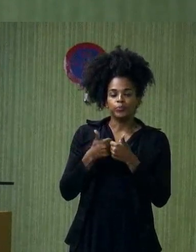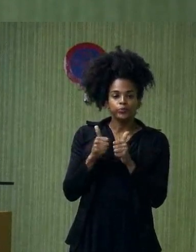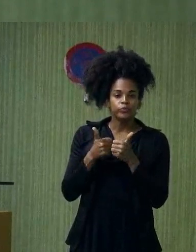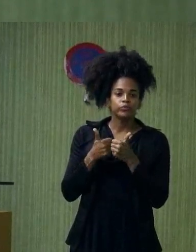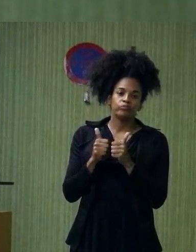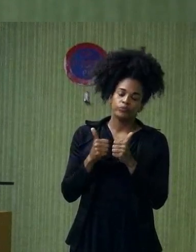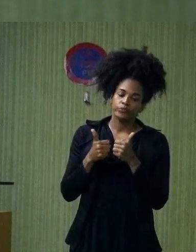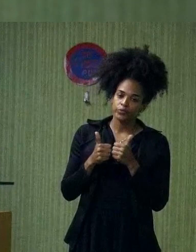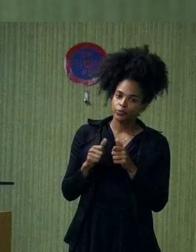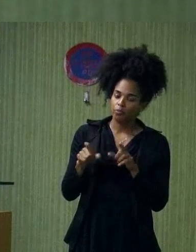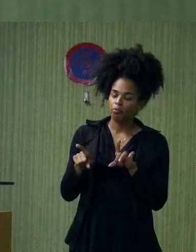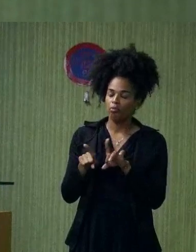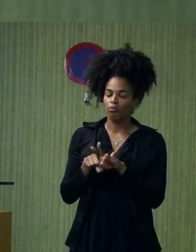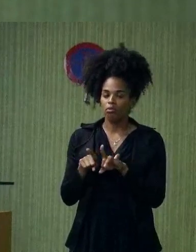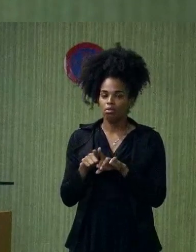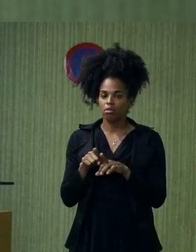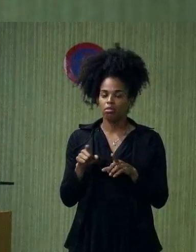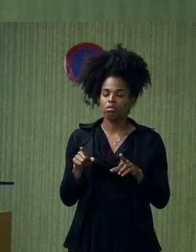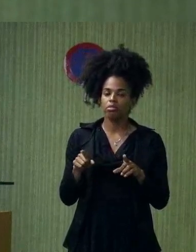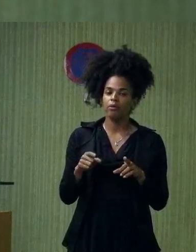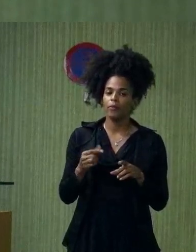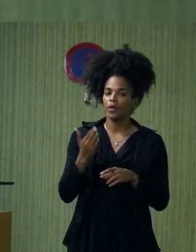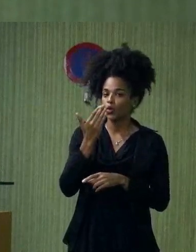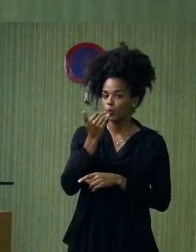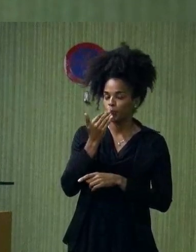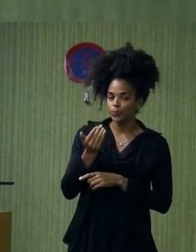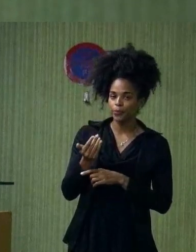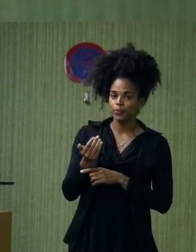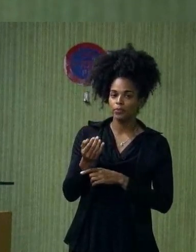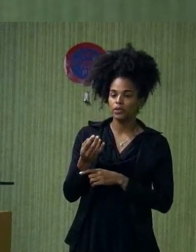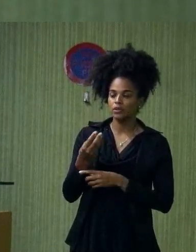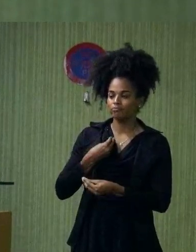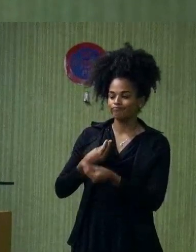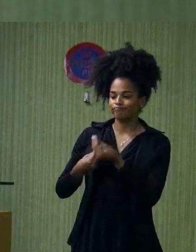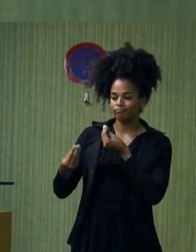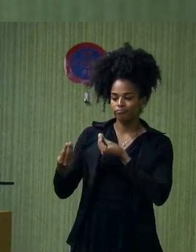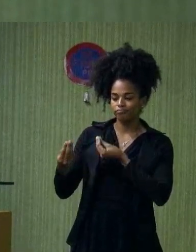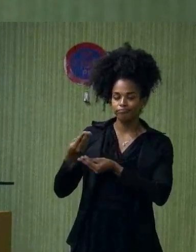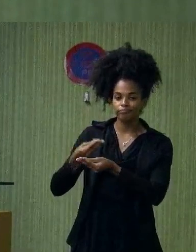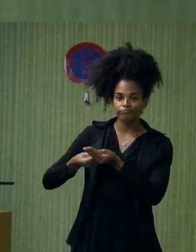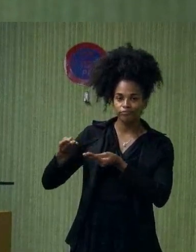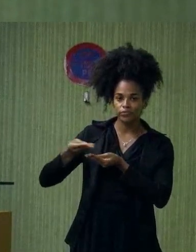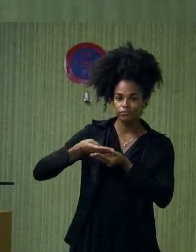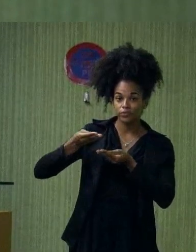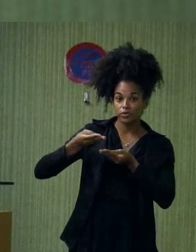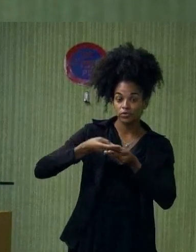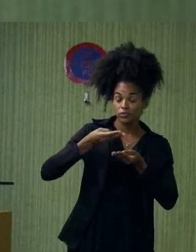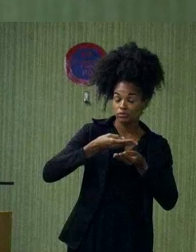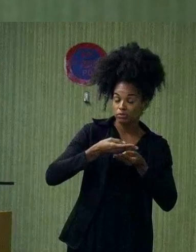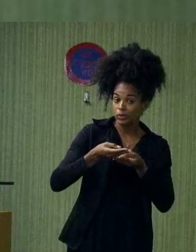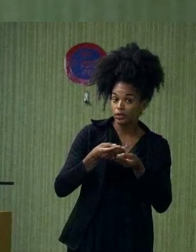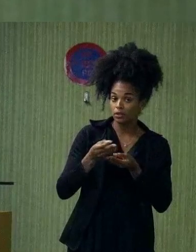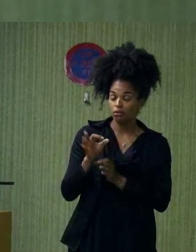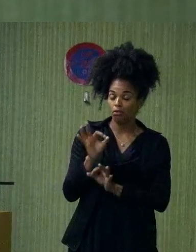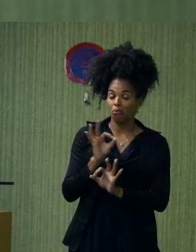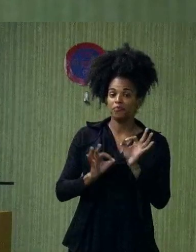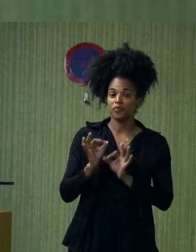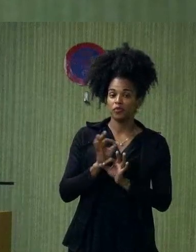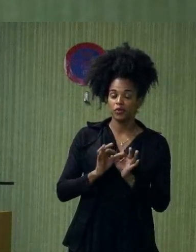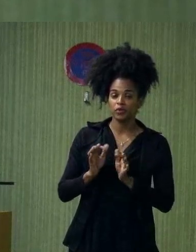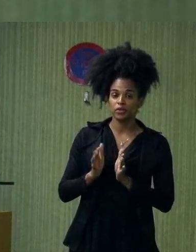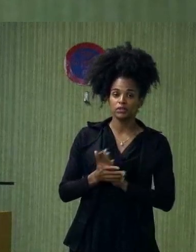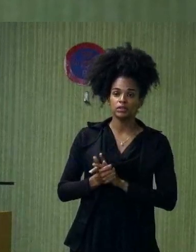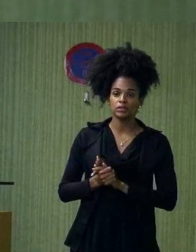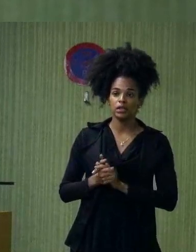Vamos a gente vai vai distribuir a merenda mas quando eh se suspender antes a a e e a aula tiver